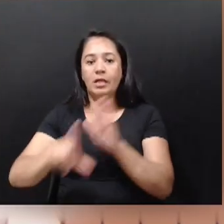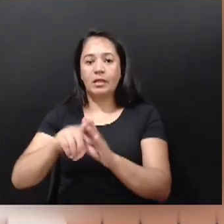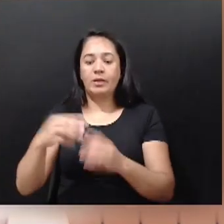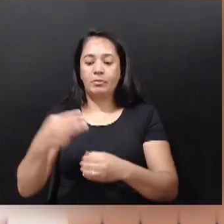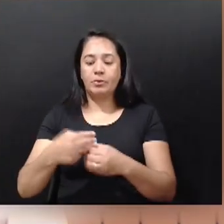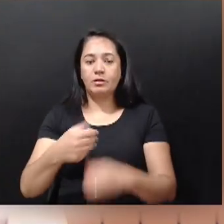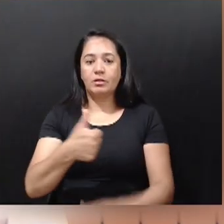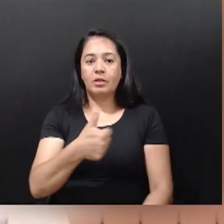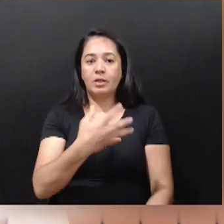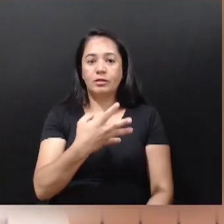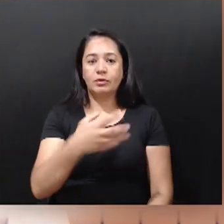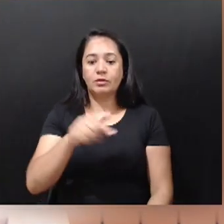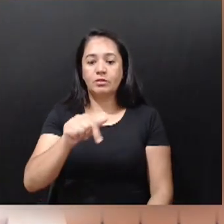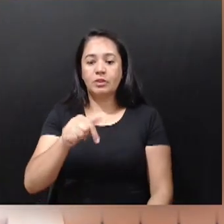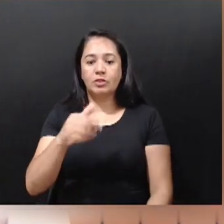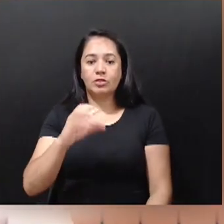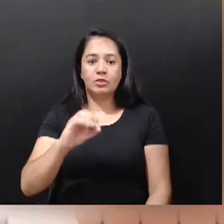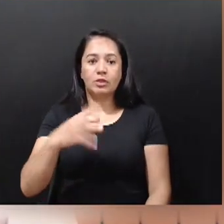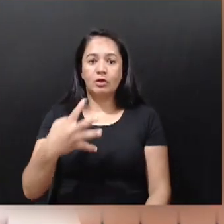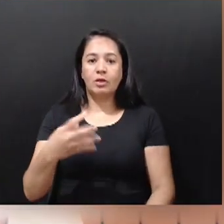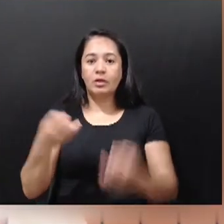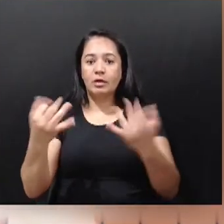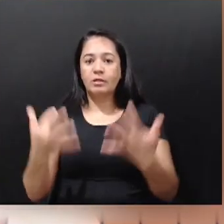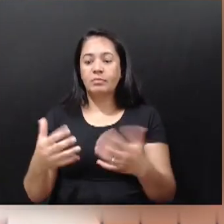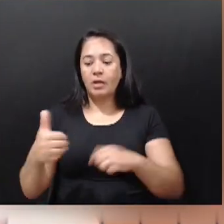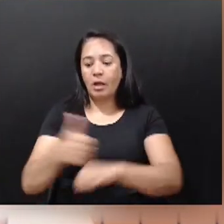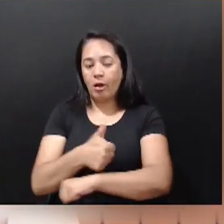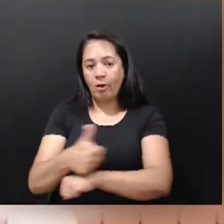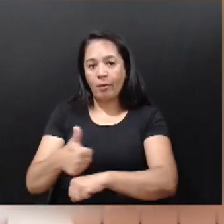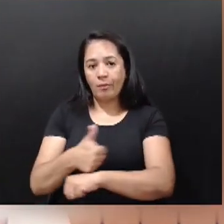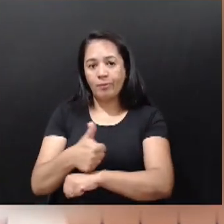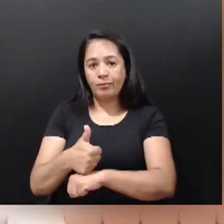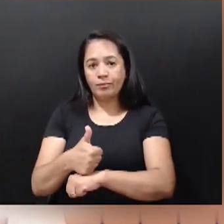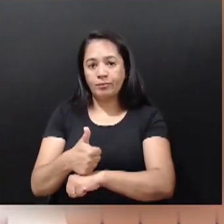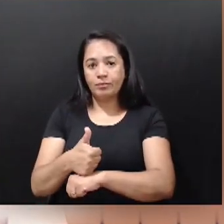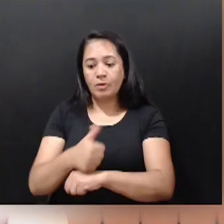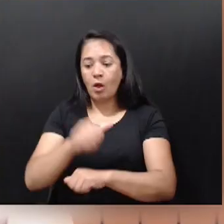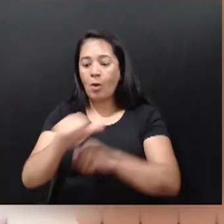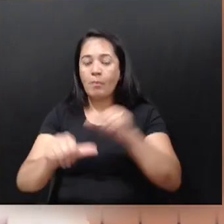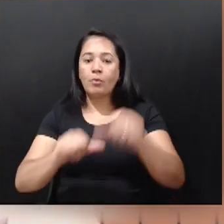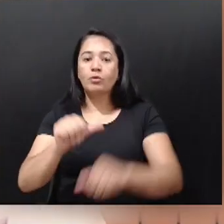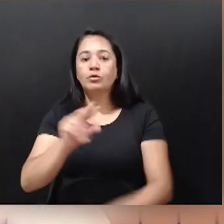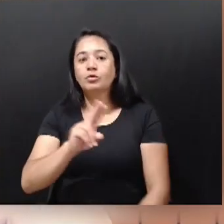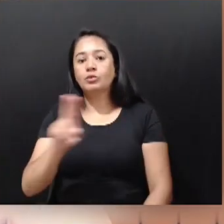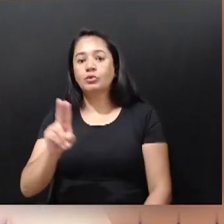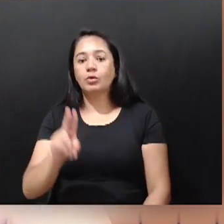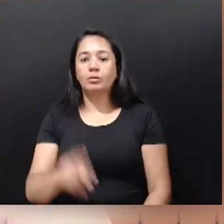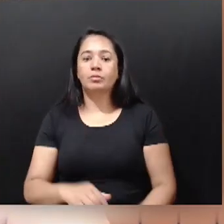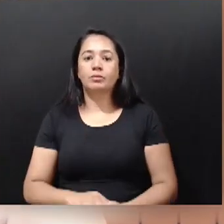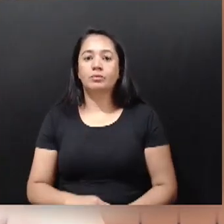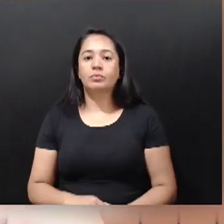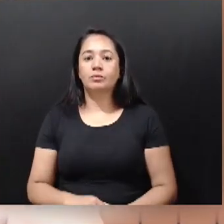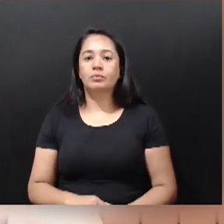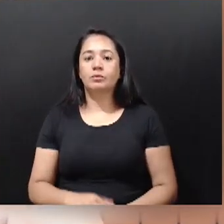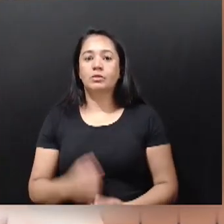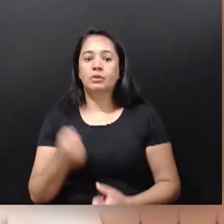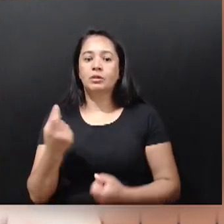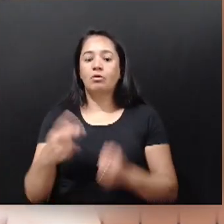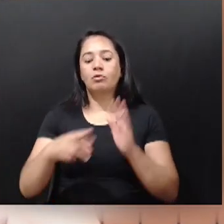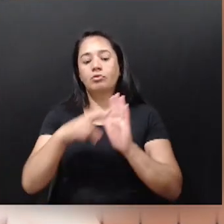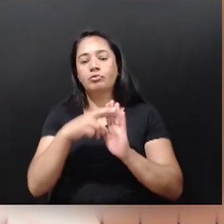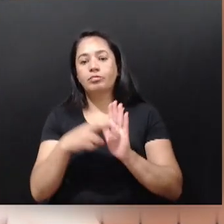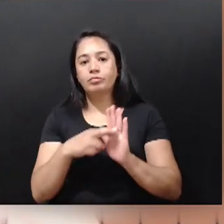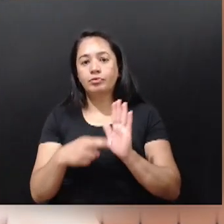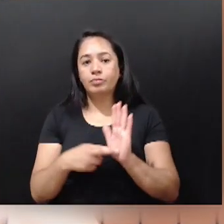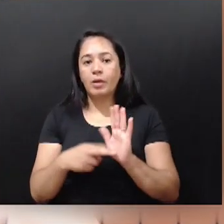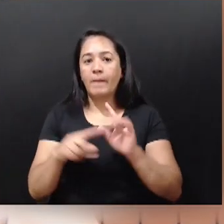14.704, denominando a profissão, alterando a denominação da profissão e alterando alguns requisitos. Mas